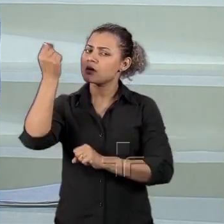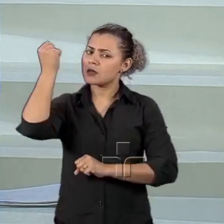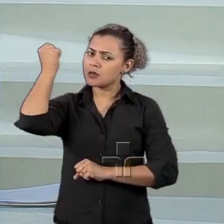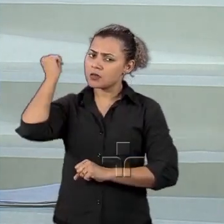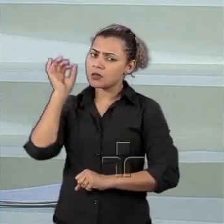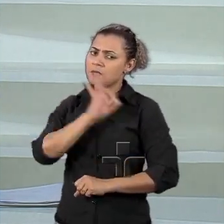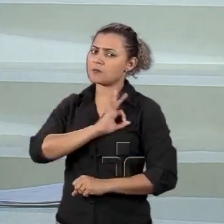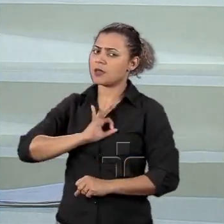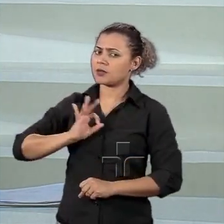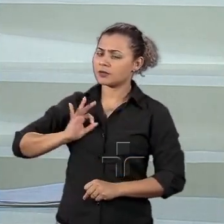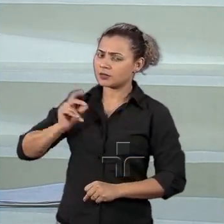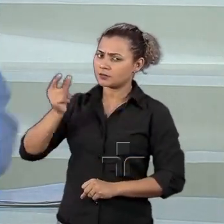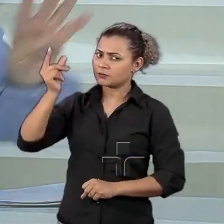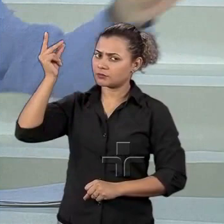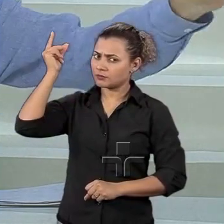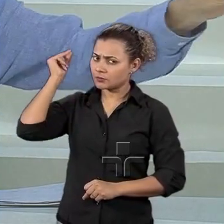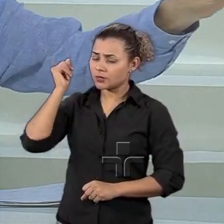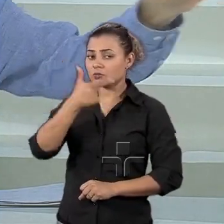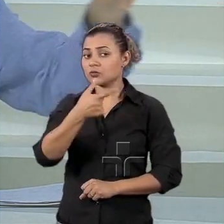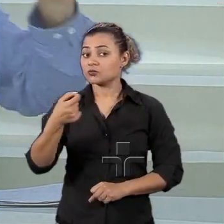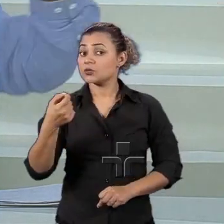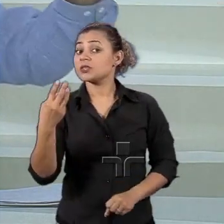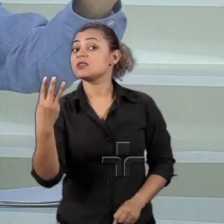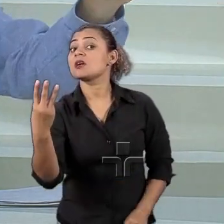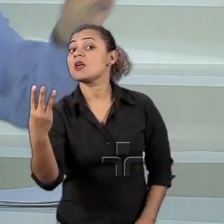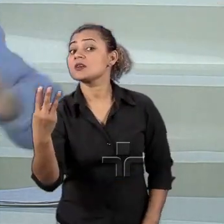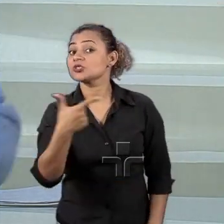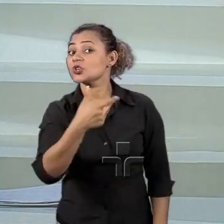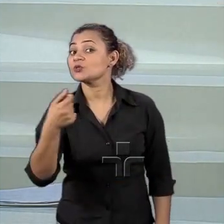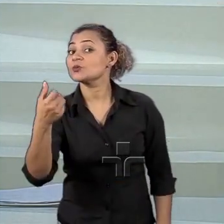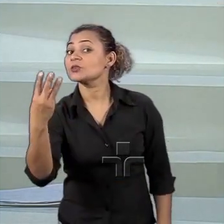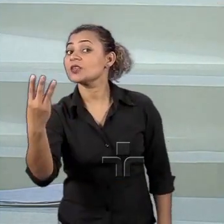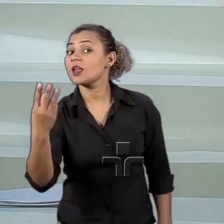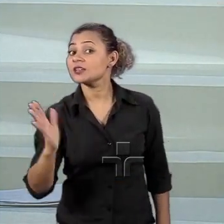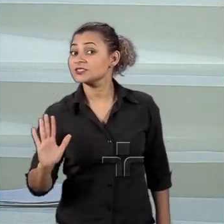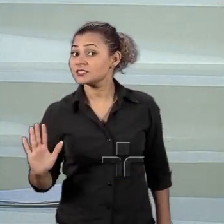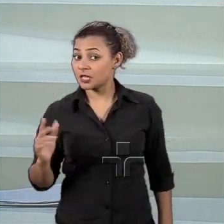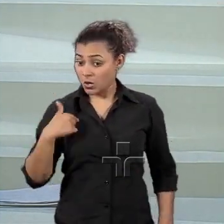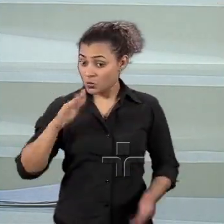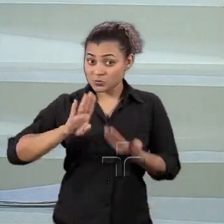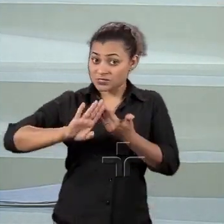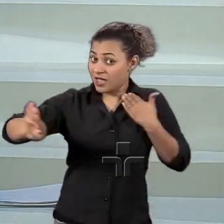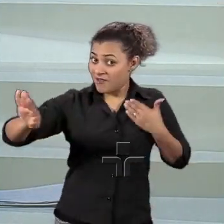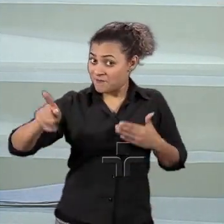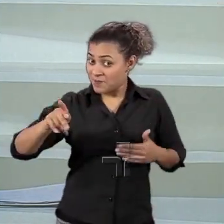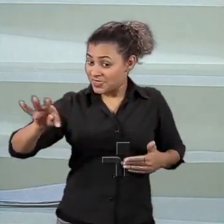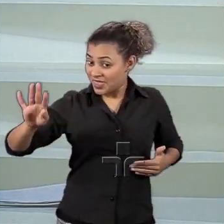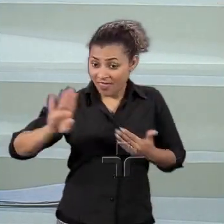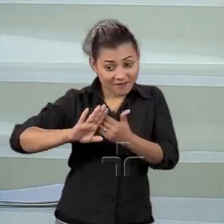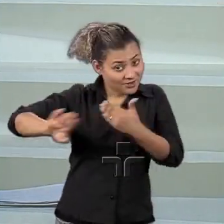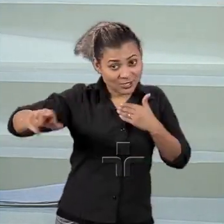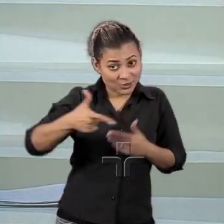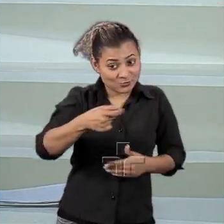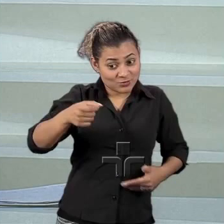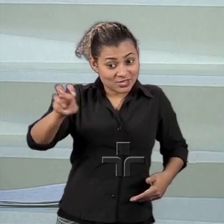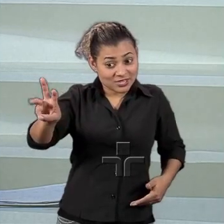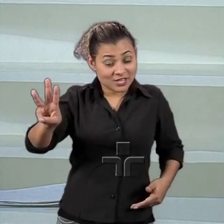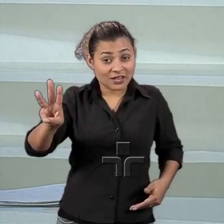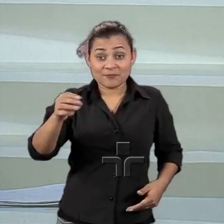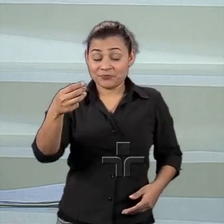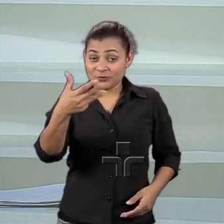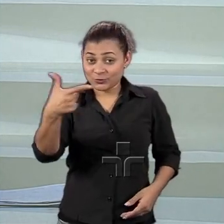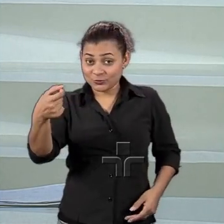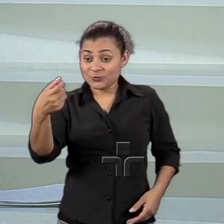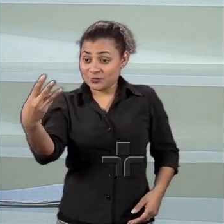do Partido dos Trabalhadores. Eu saí em 2003, viu? Então, até 2003, vocês podem me cobrar. De 2003 para cá, não. E essa jornada minha